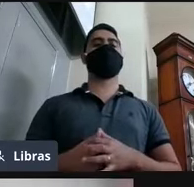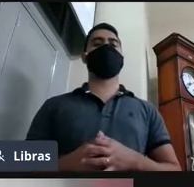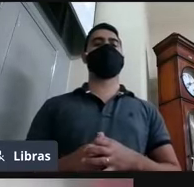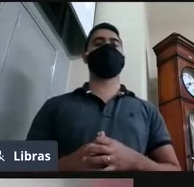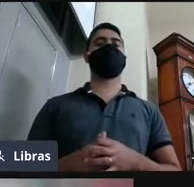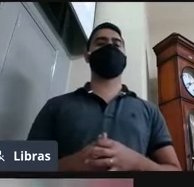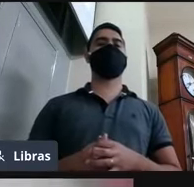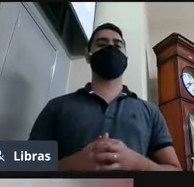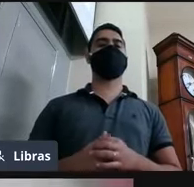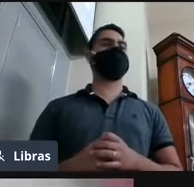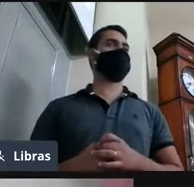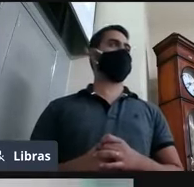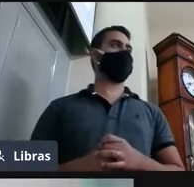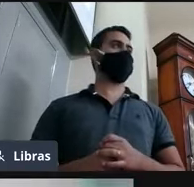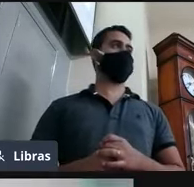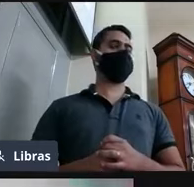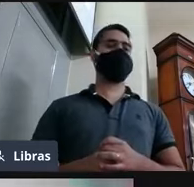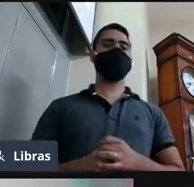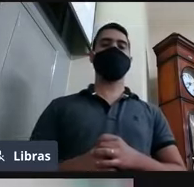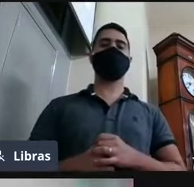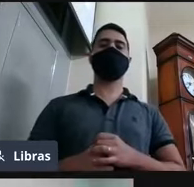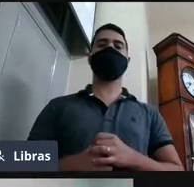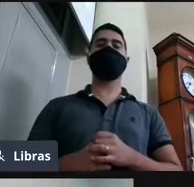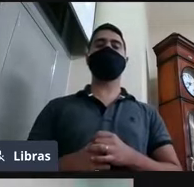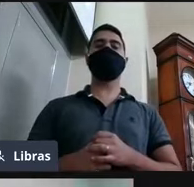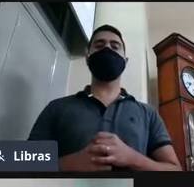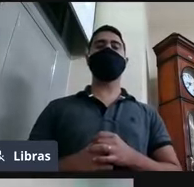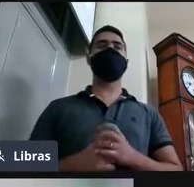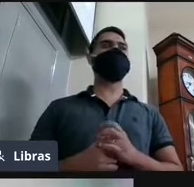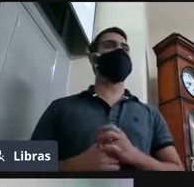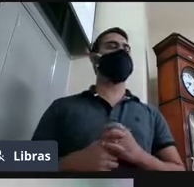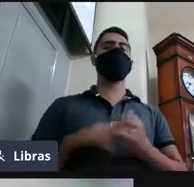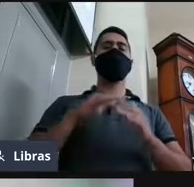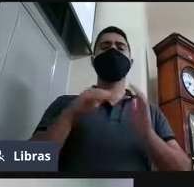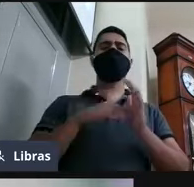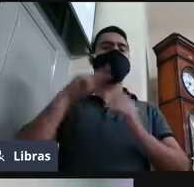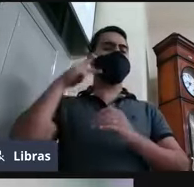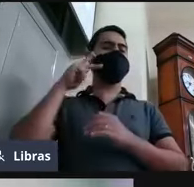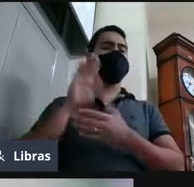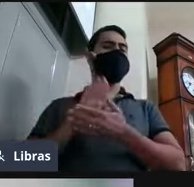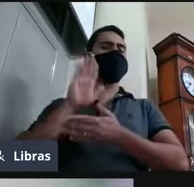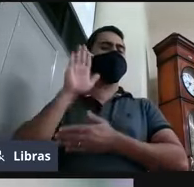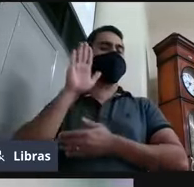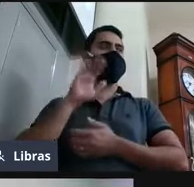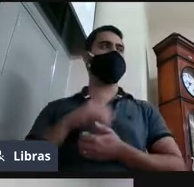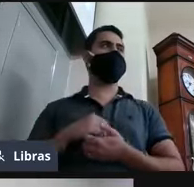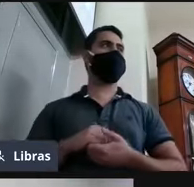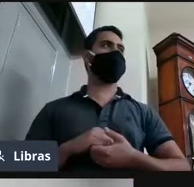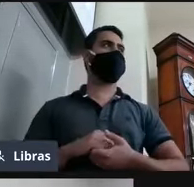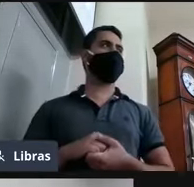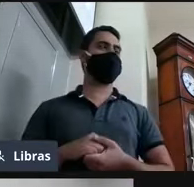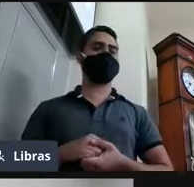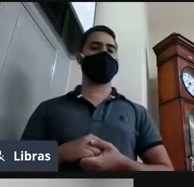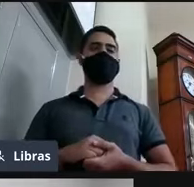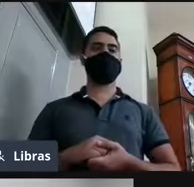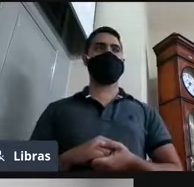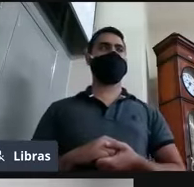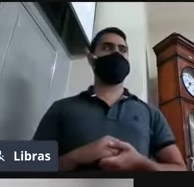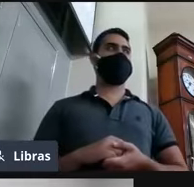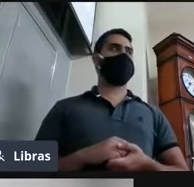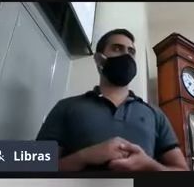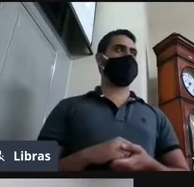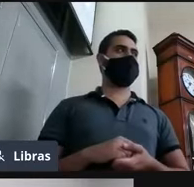professor Rafael. Presente. E vereador Saulo de Tarso Pereira Correia da Silva, Saulo Correia. Vereador Silvio